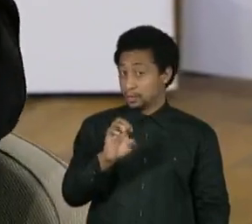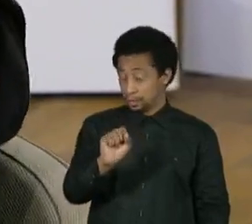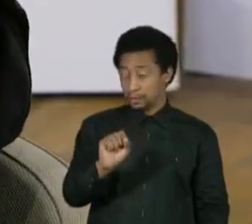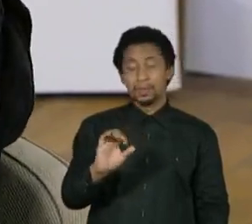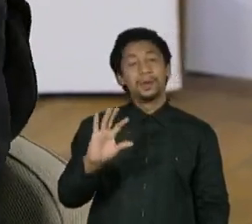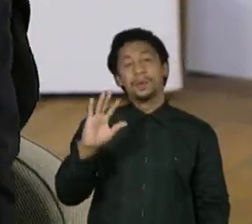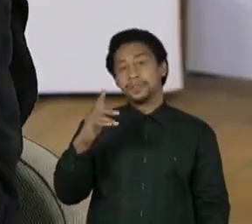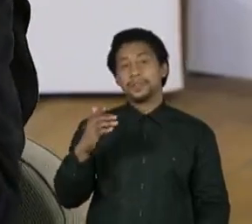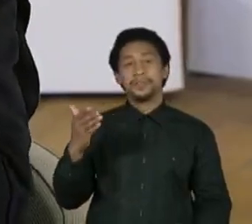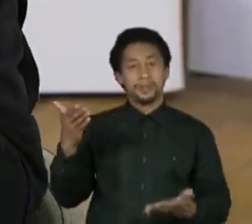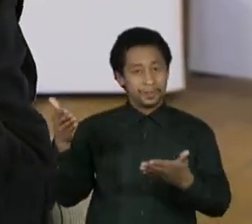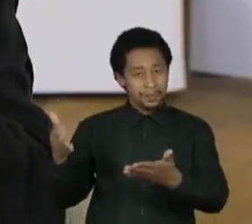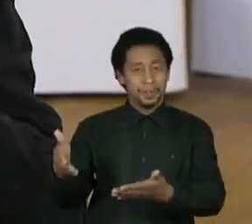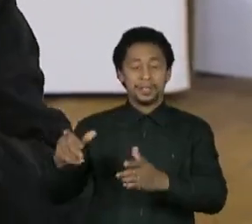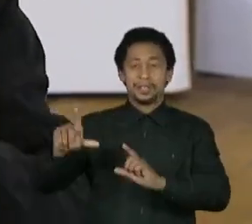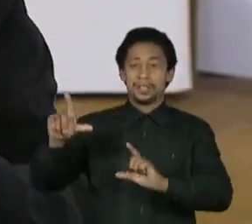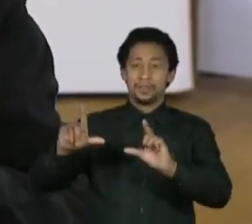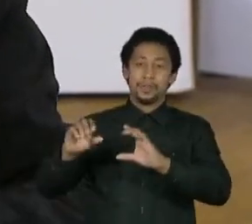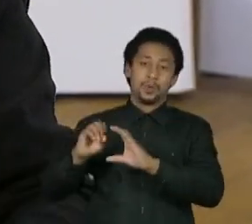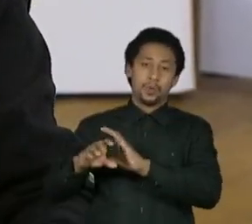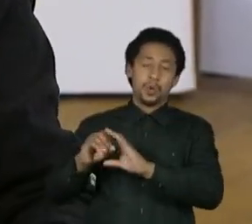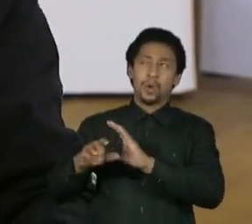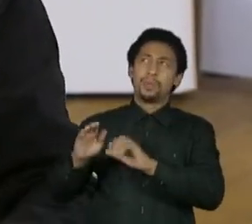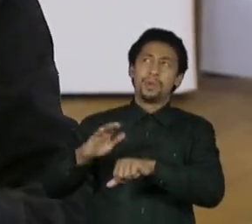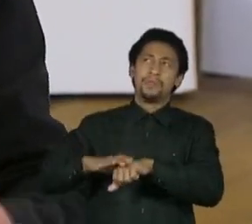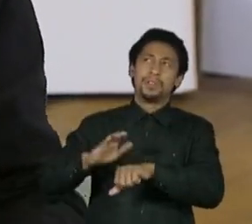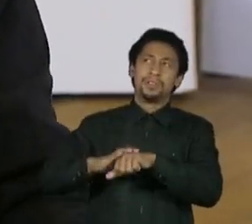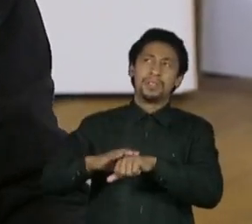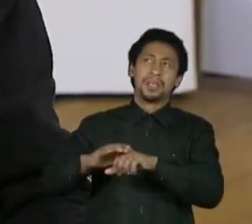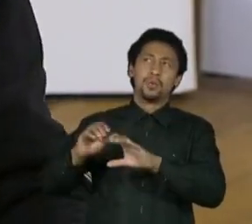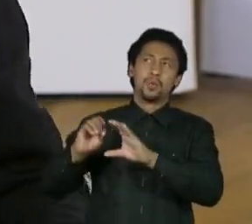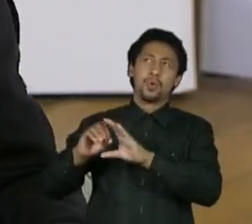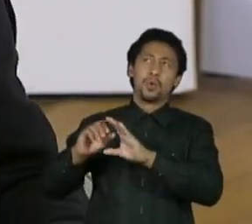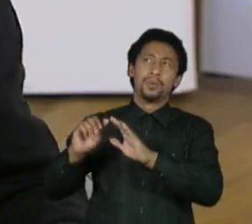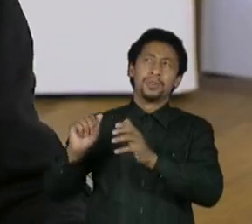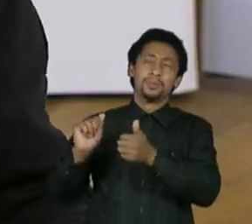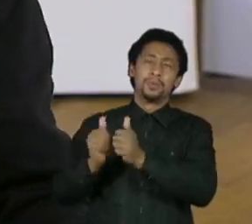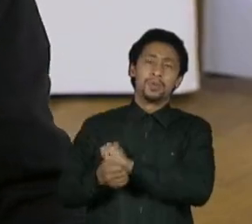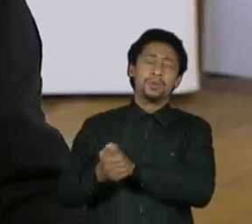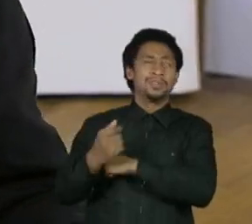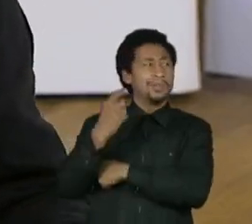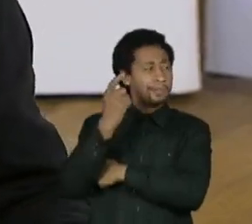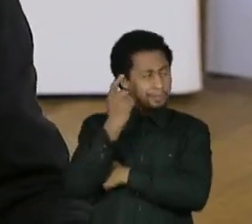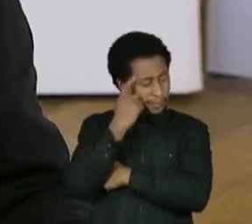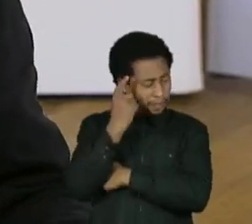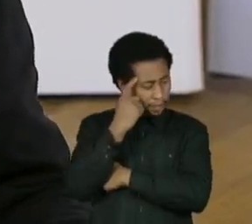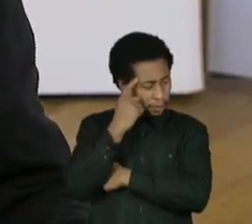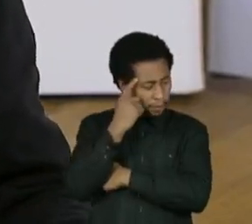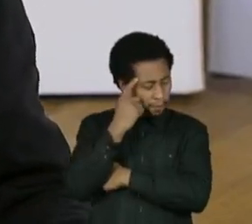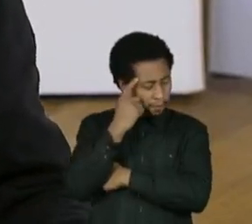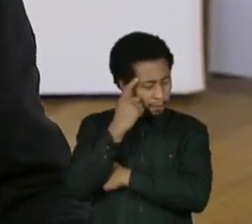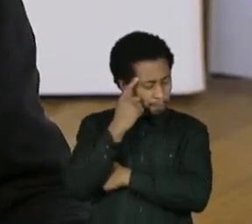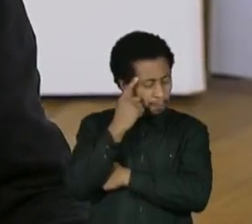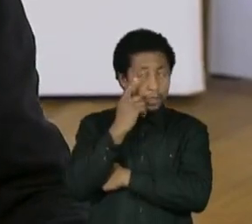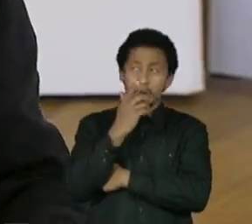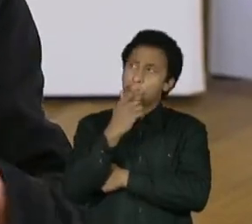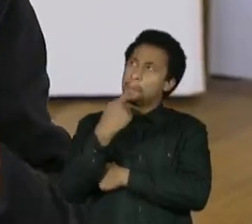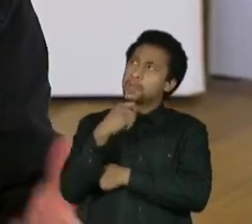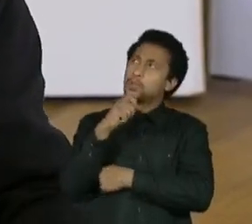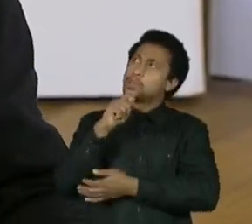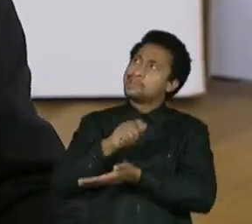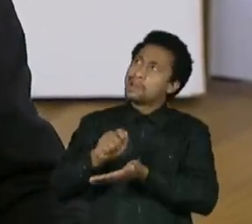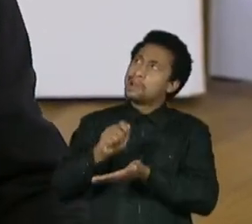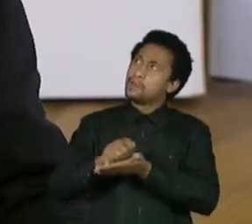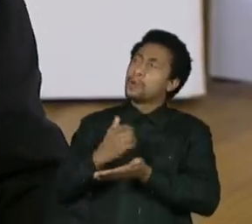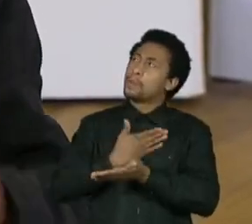para fazer um programa lá eu acho que o globo esporte eu sei Aí eu tô entrando me viu na cabeça ali você tem que escrever sobre você e o